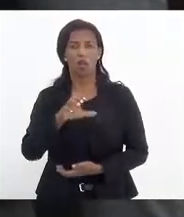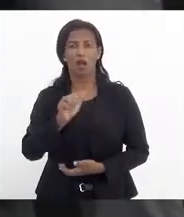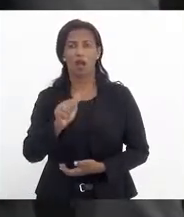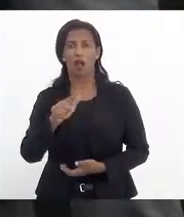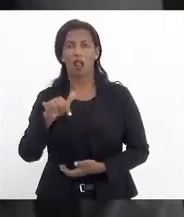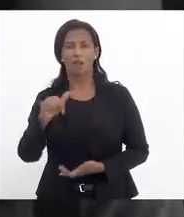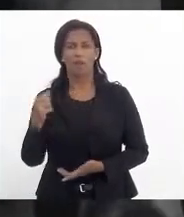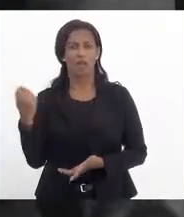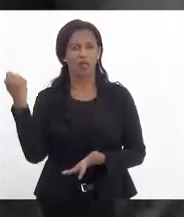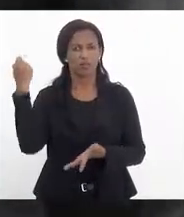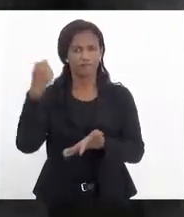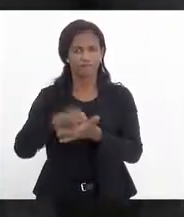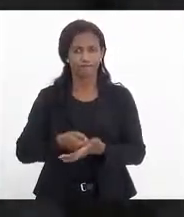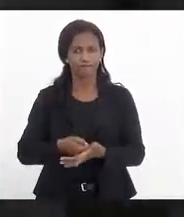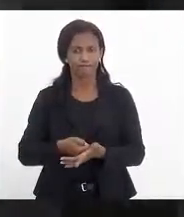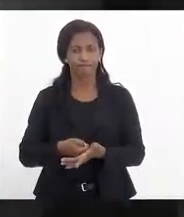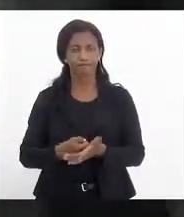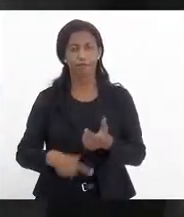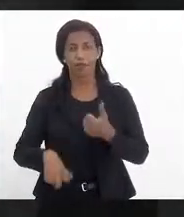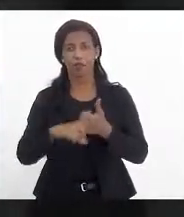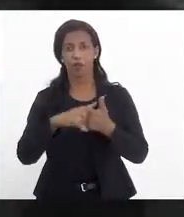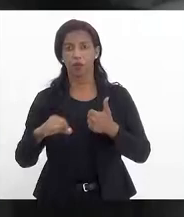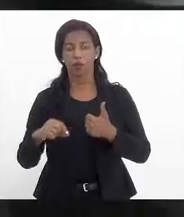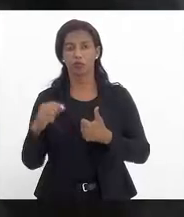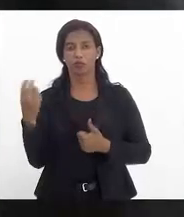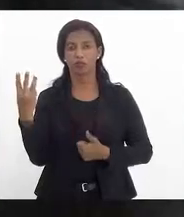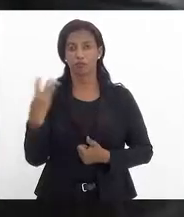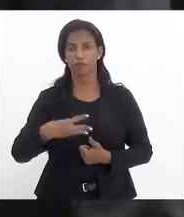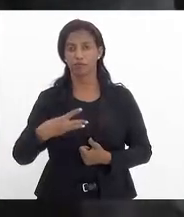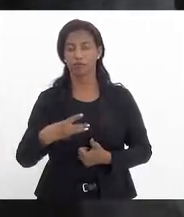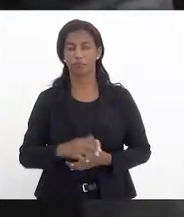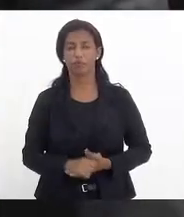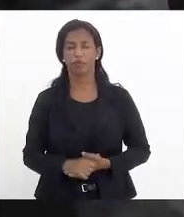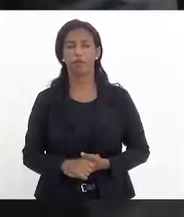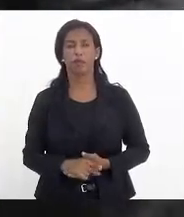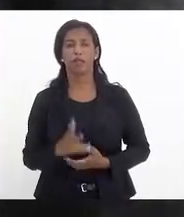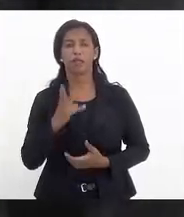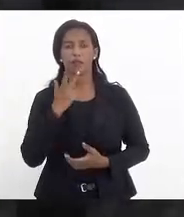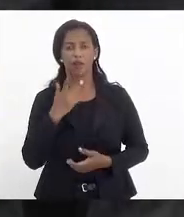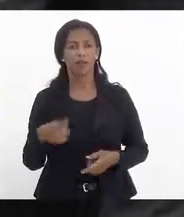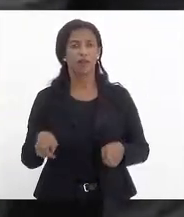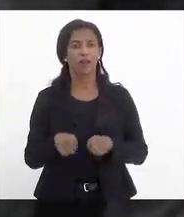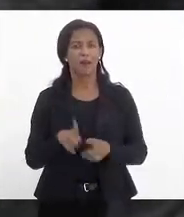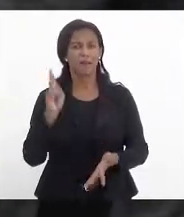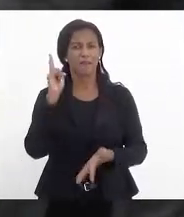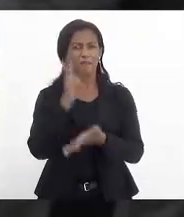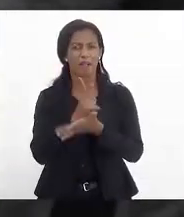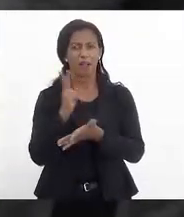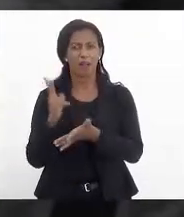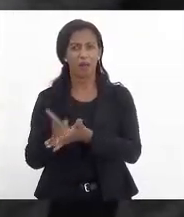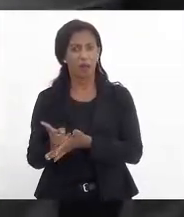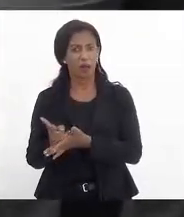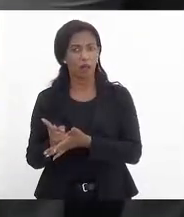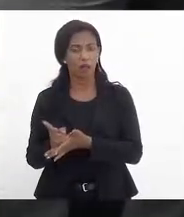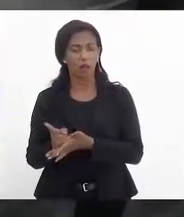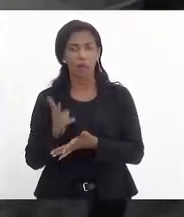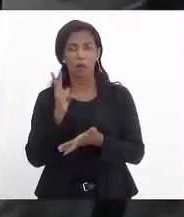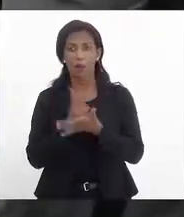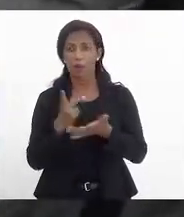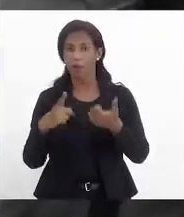financeira declarada. E no artigo 3º, que fala a mesma coisa, é o mesmo